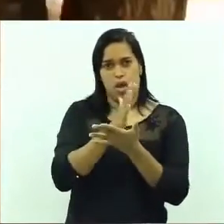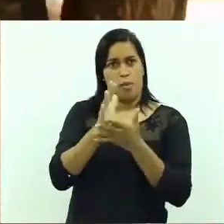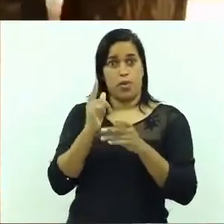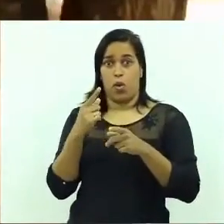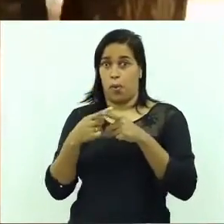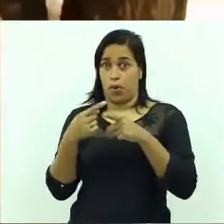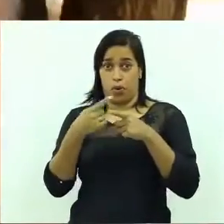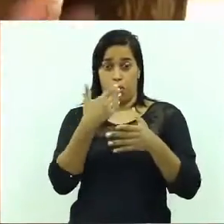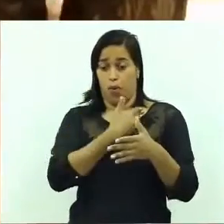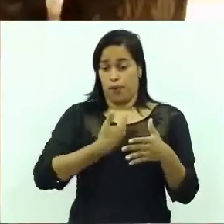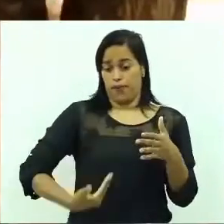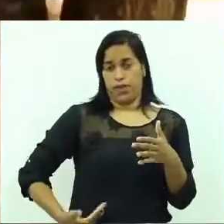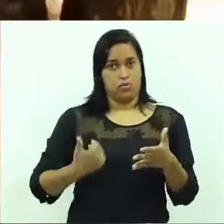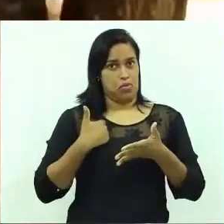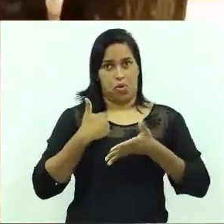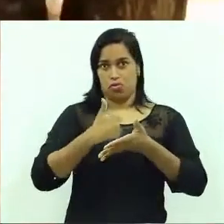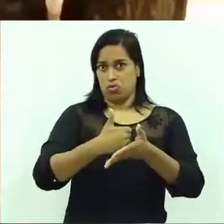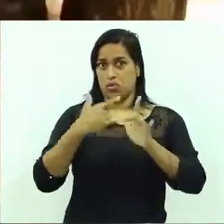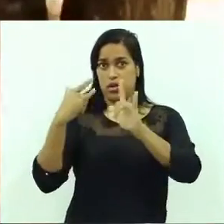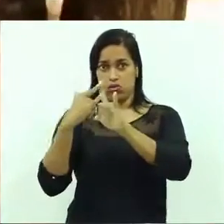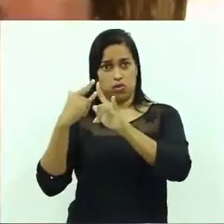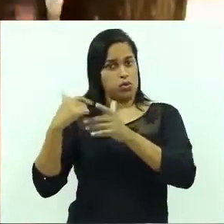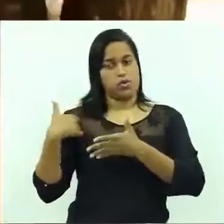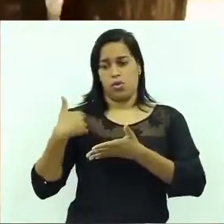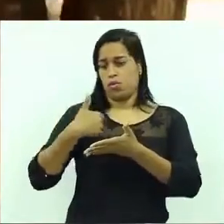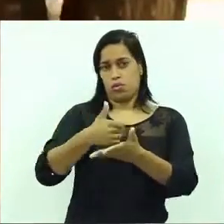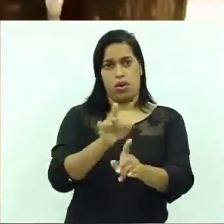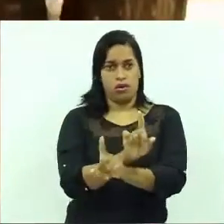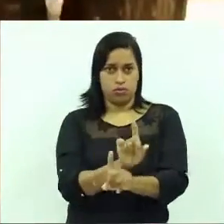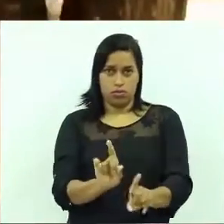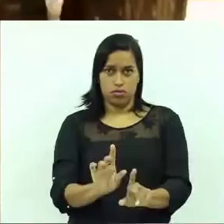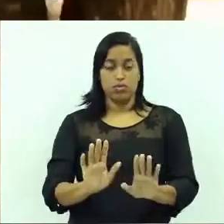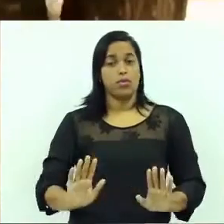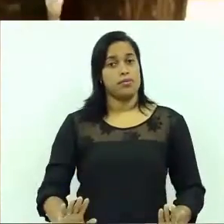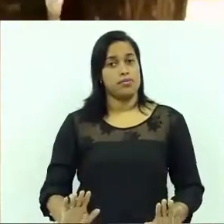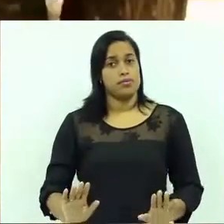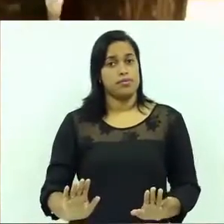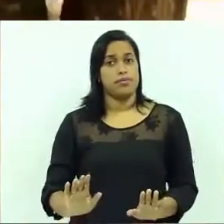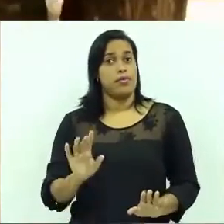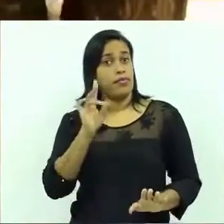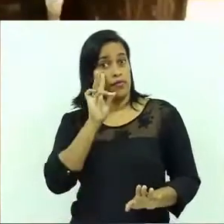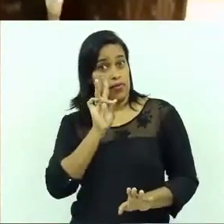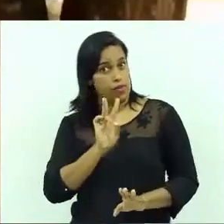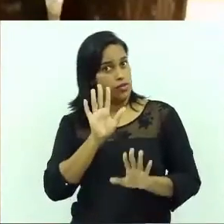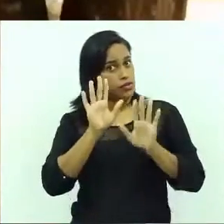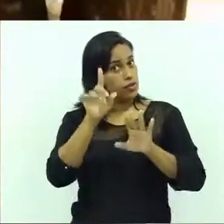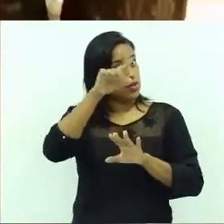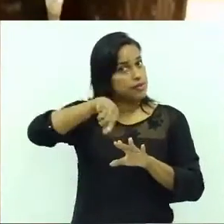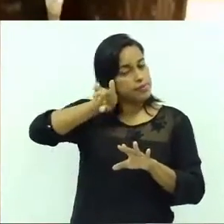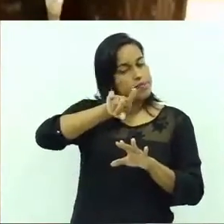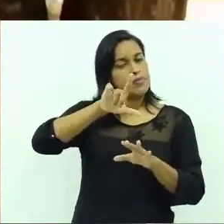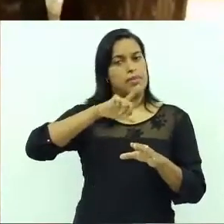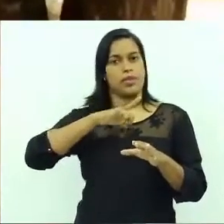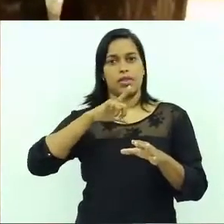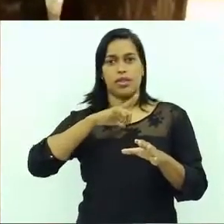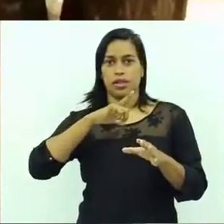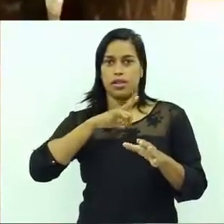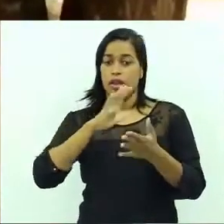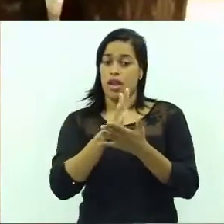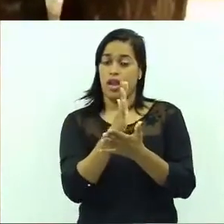não me ajuda, não, mas tal instituição não me ajuda, mas tal organismo não me ajuda. Olha, existem